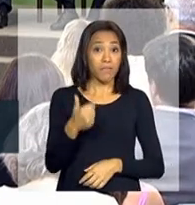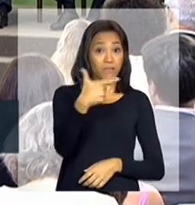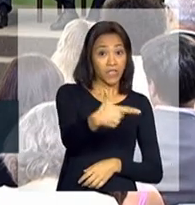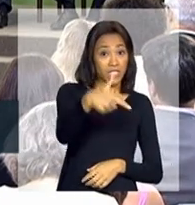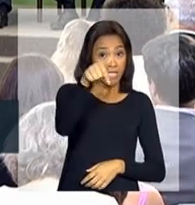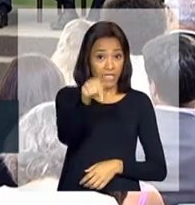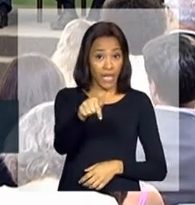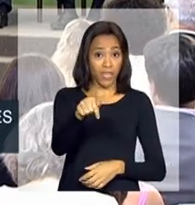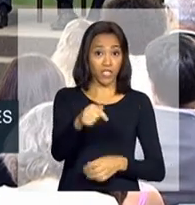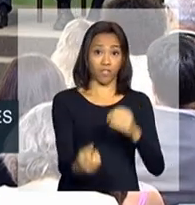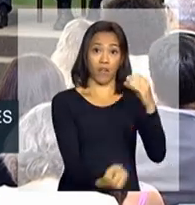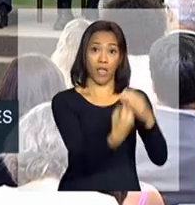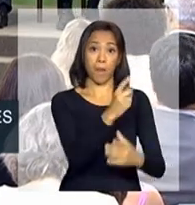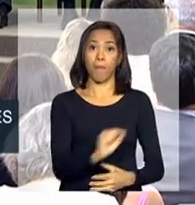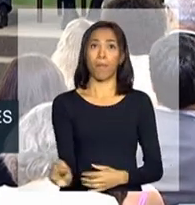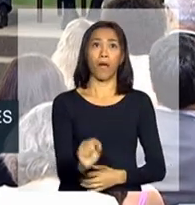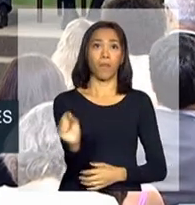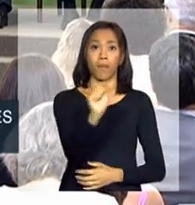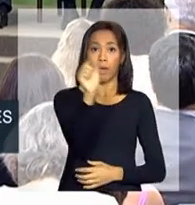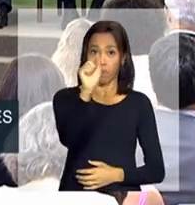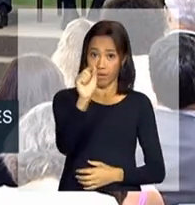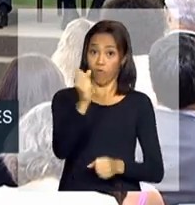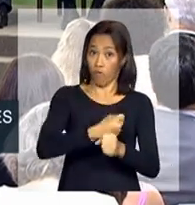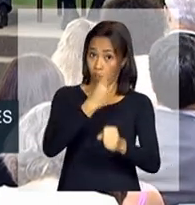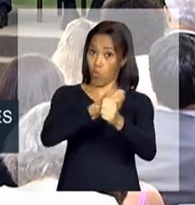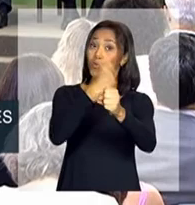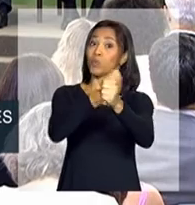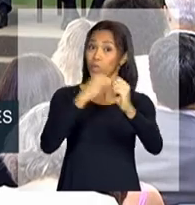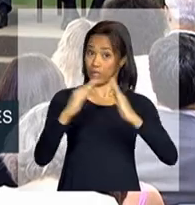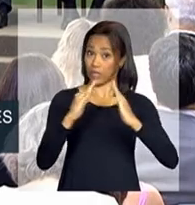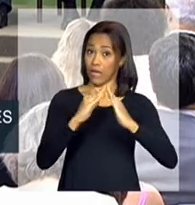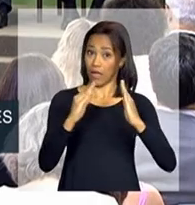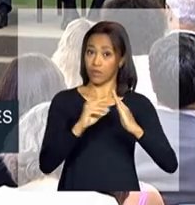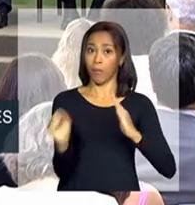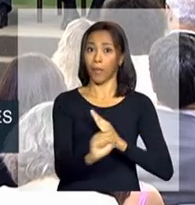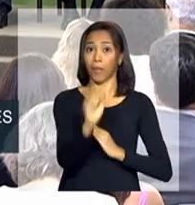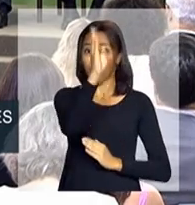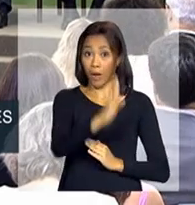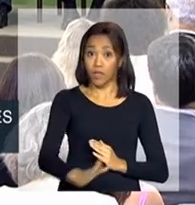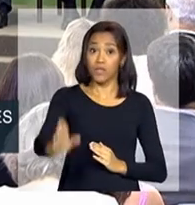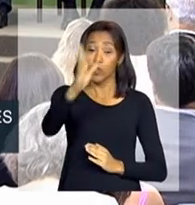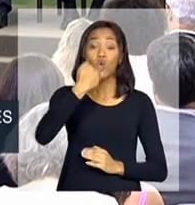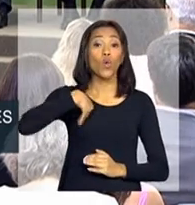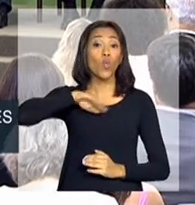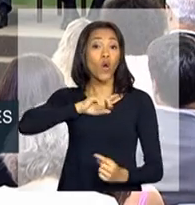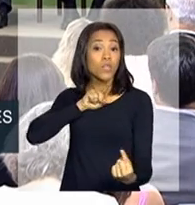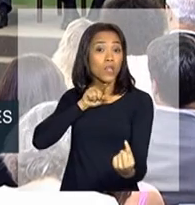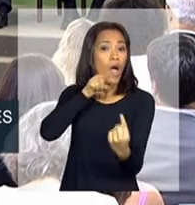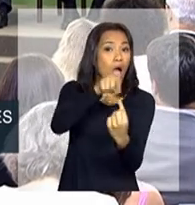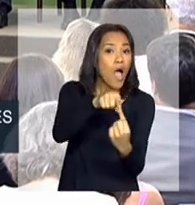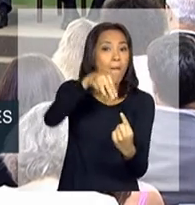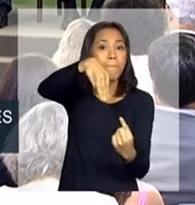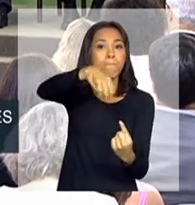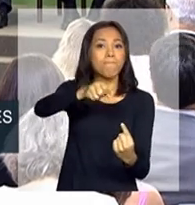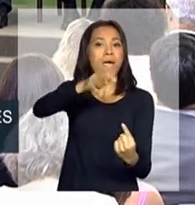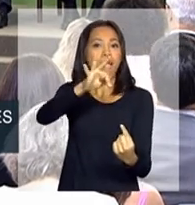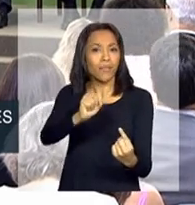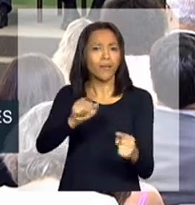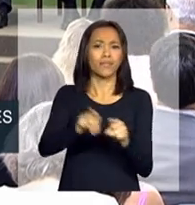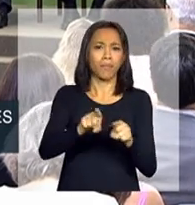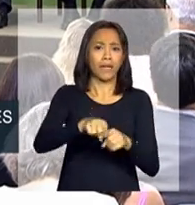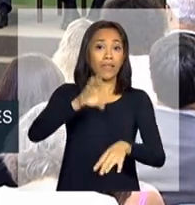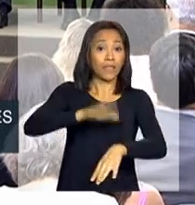unidades bom e vamos construir e o nossa meta e a gente tem sempre de ter meta e prazo